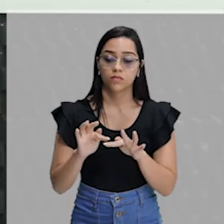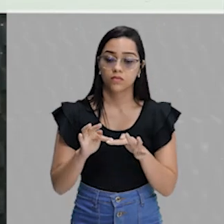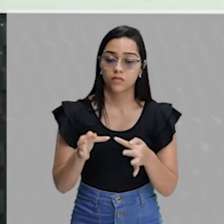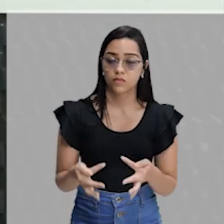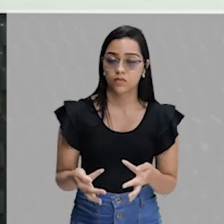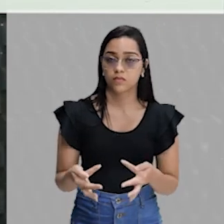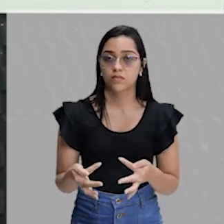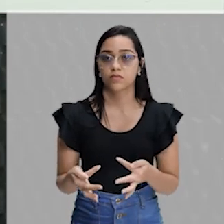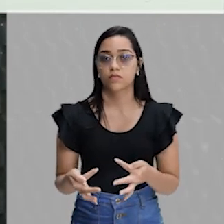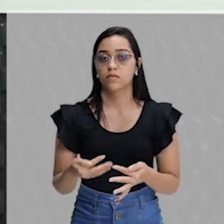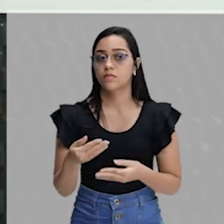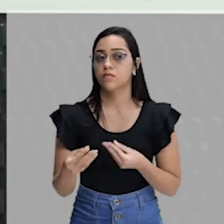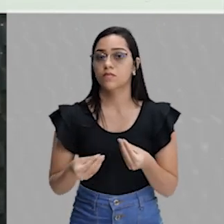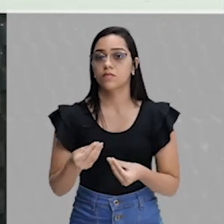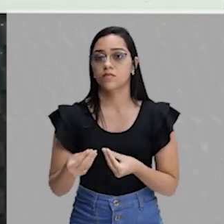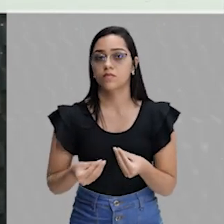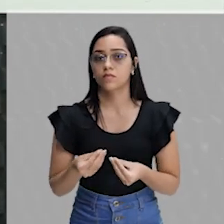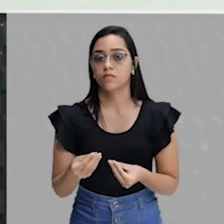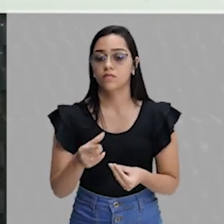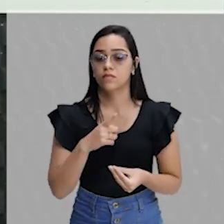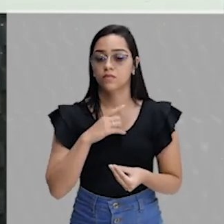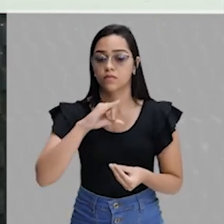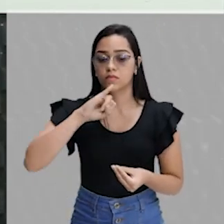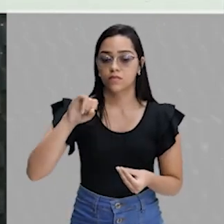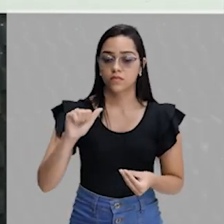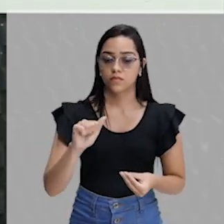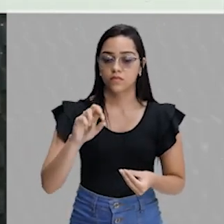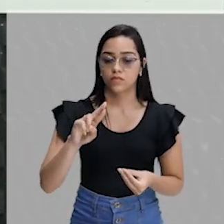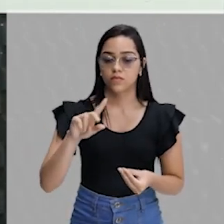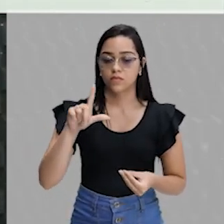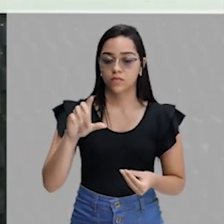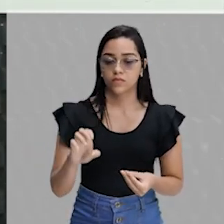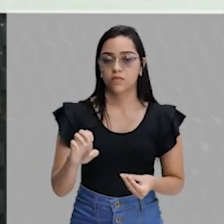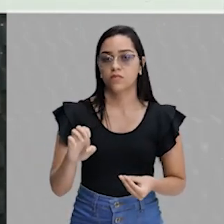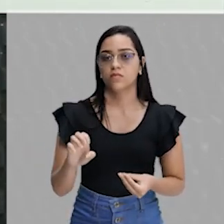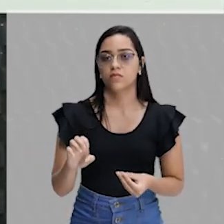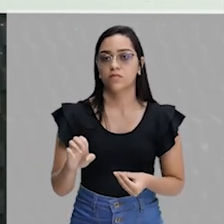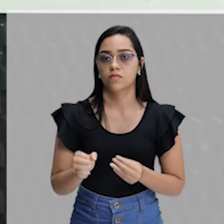simplificamos como o joule, né?